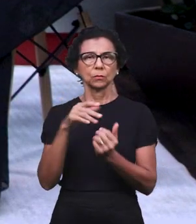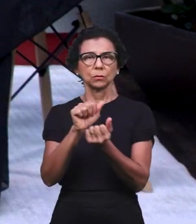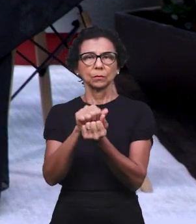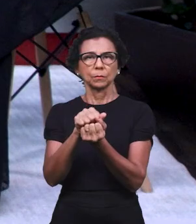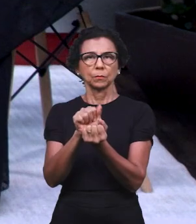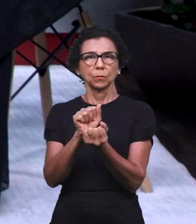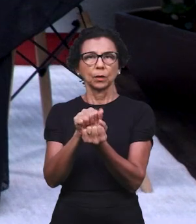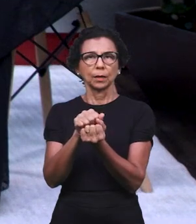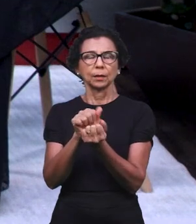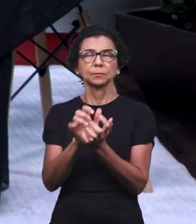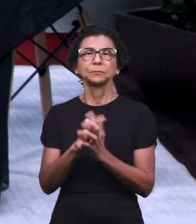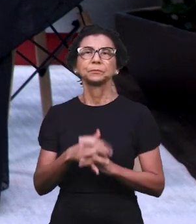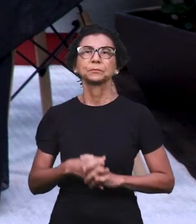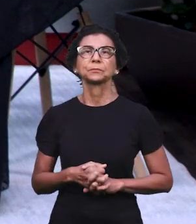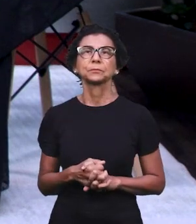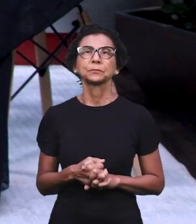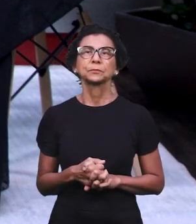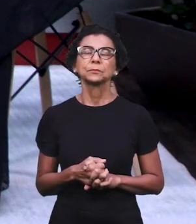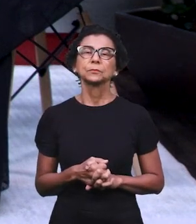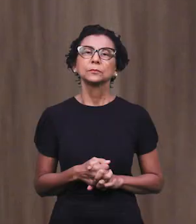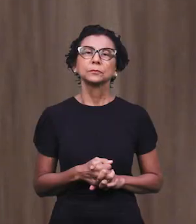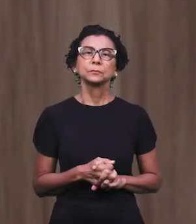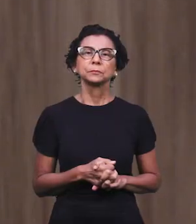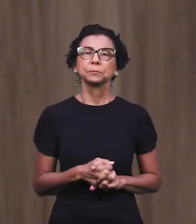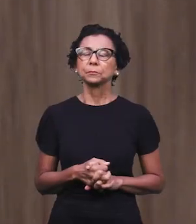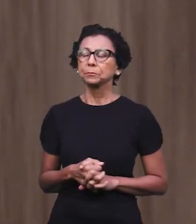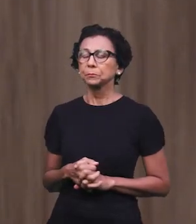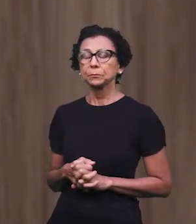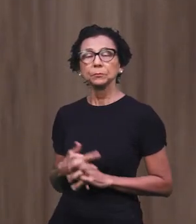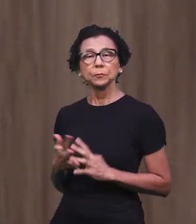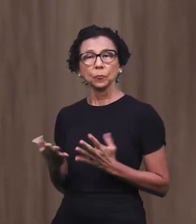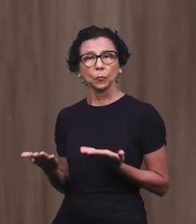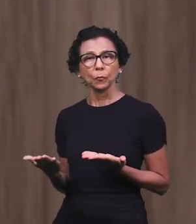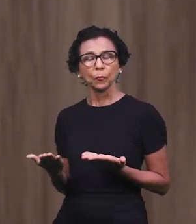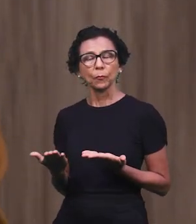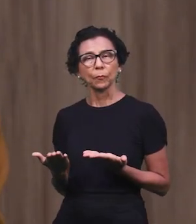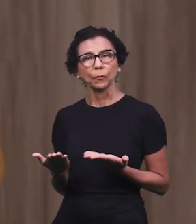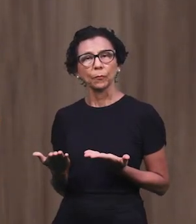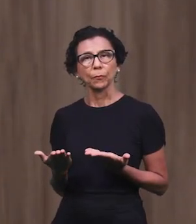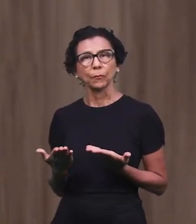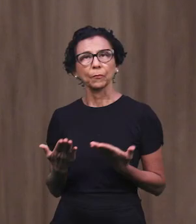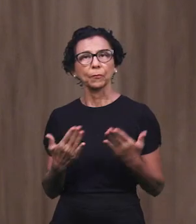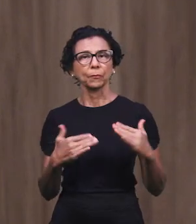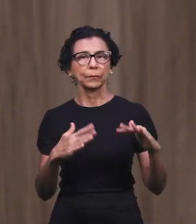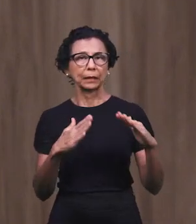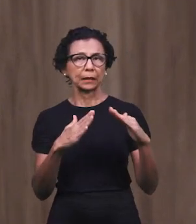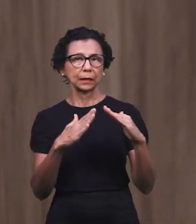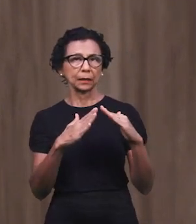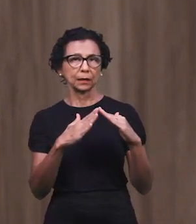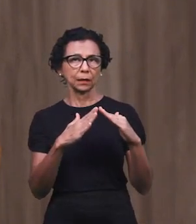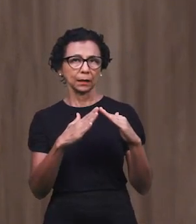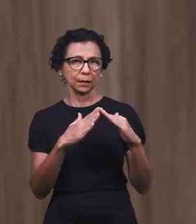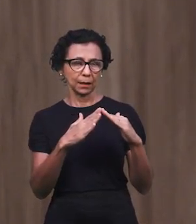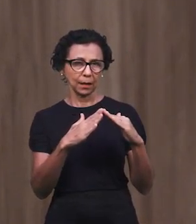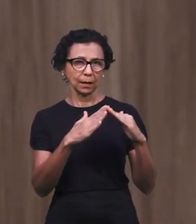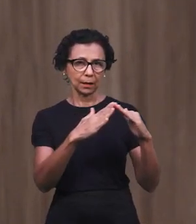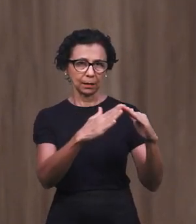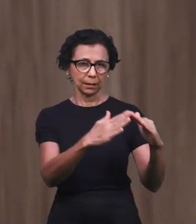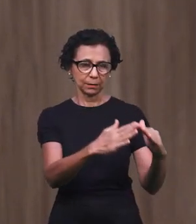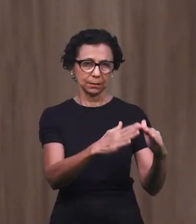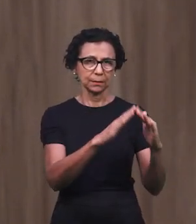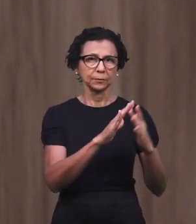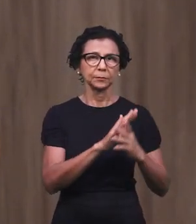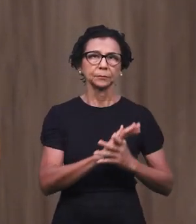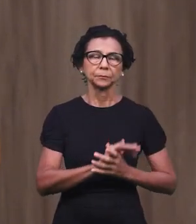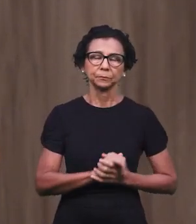falar, doutora? Claro. Em casa, a gente sempre fala que a gente precisa manter aquilo que nós aprendemos dentro do